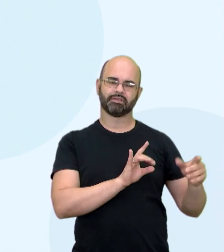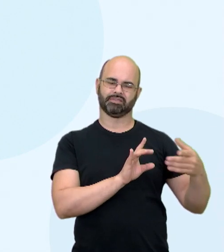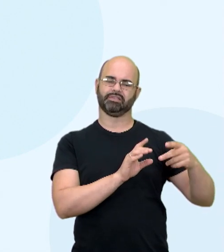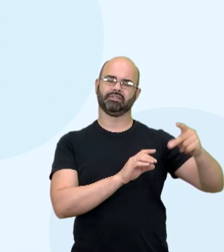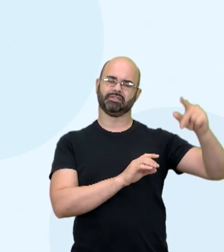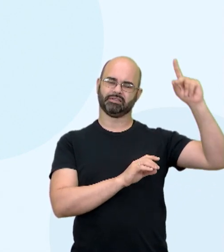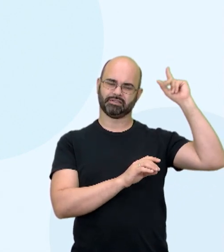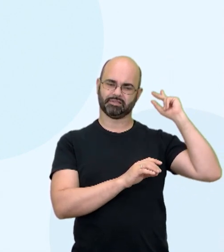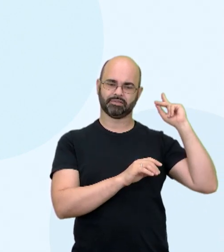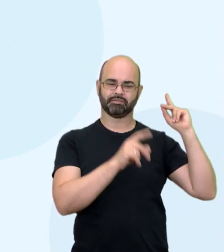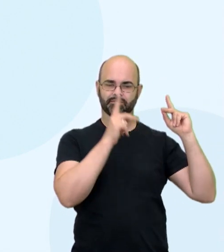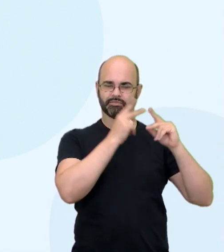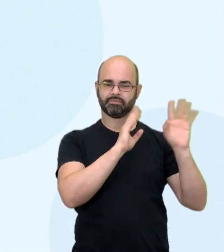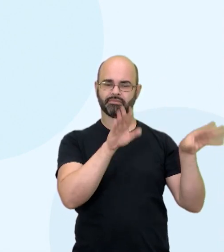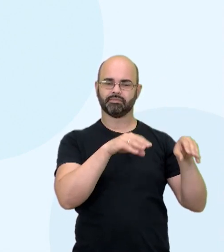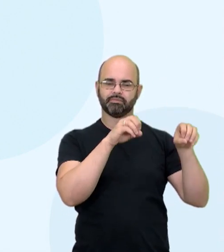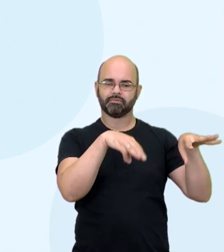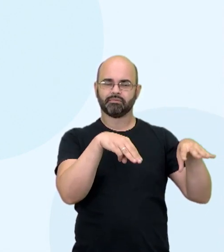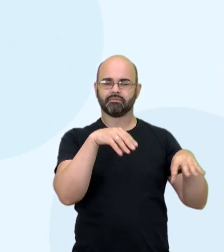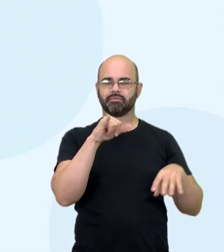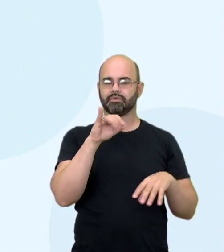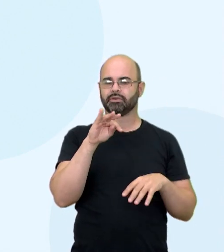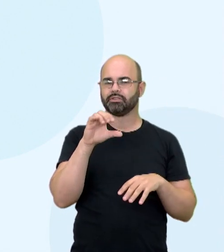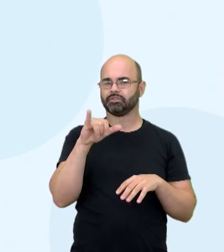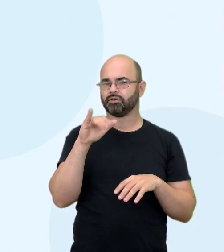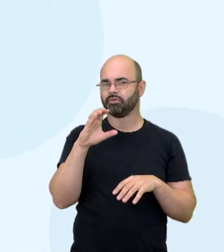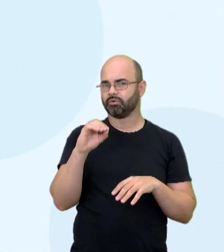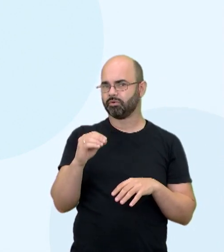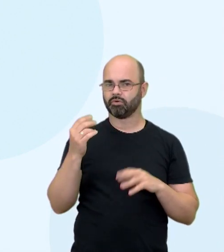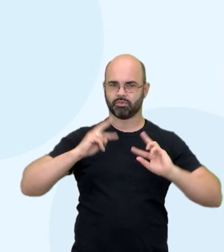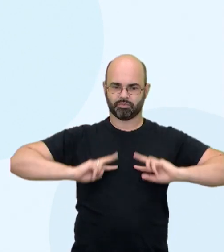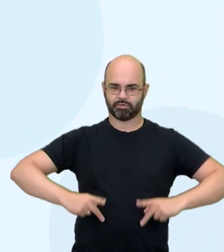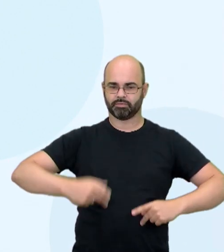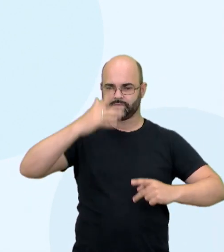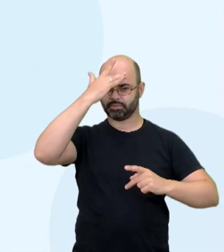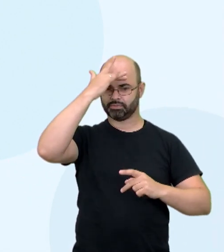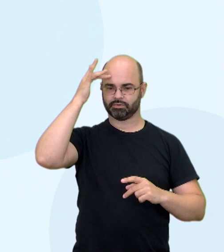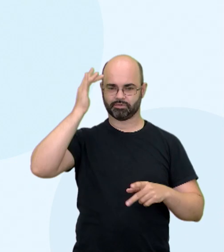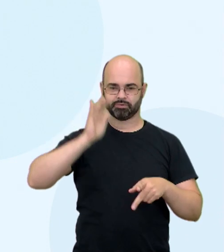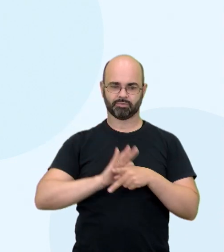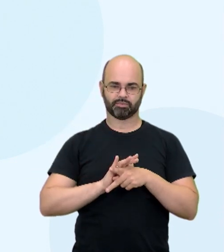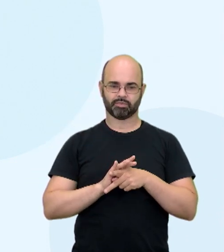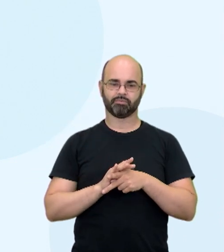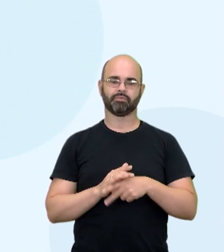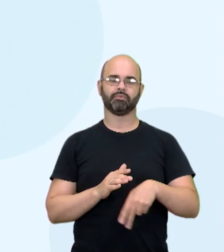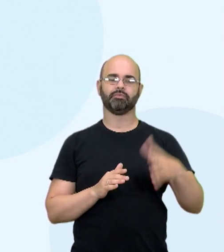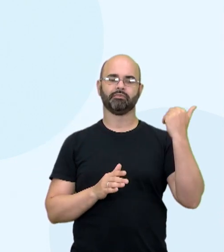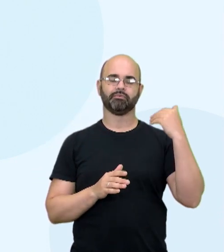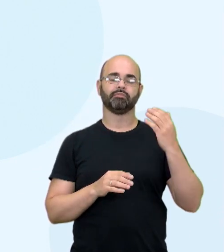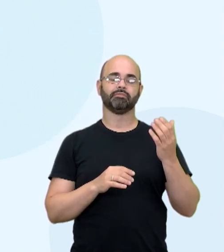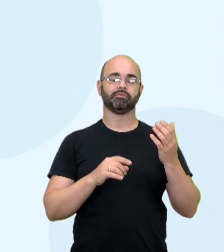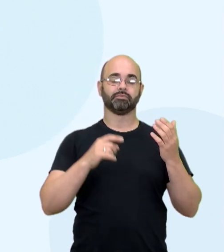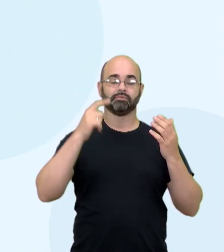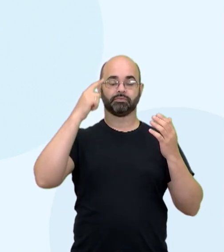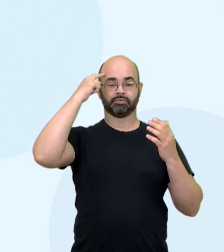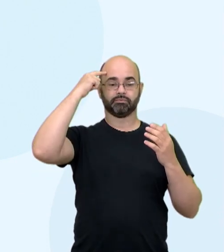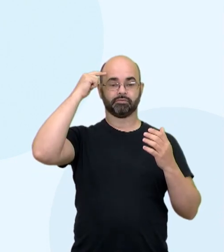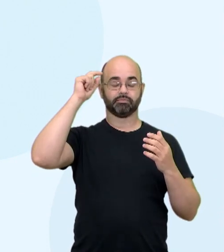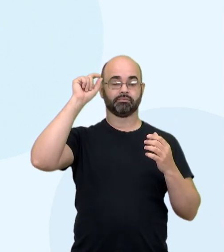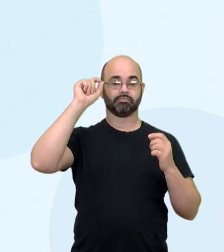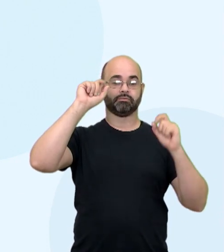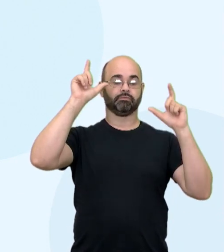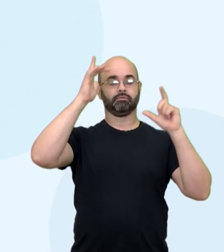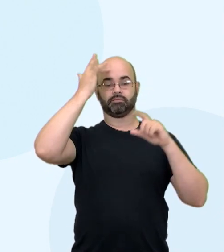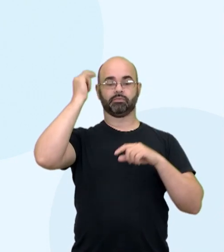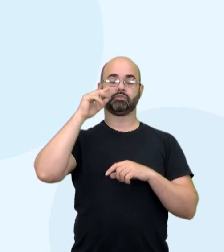arcaicas, mágico-míticas da humanidade, que devem ter surgido com o despertar da consciência, ou seja, quando o homem olha